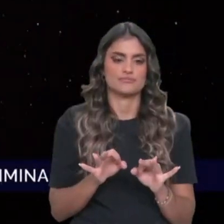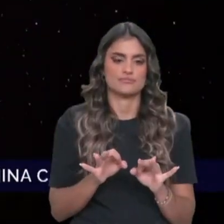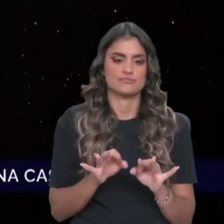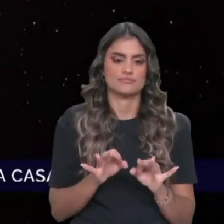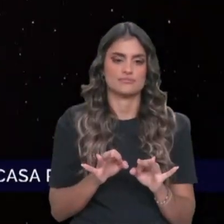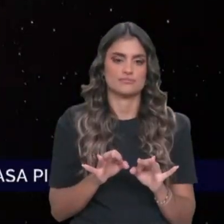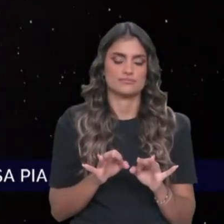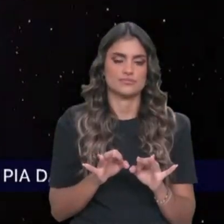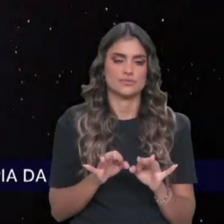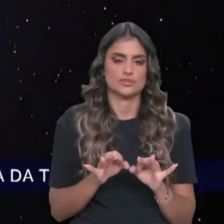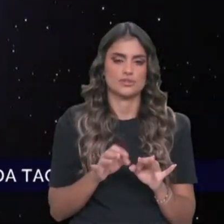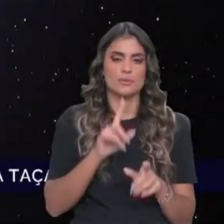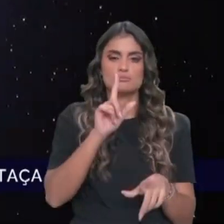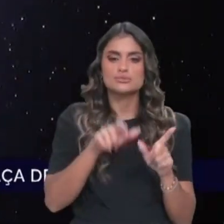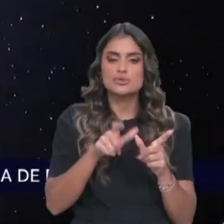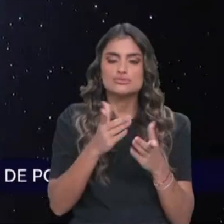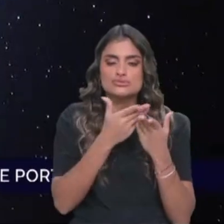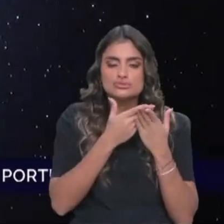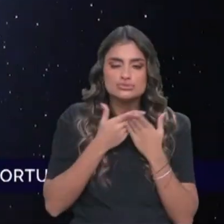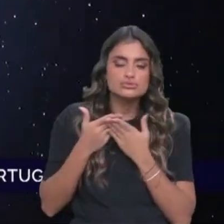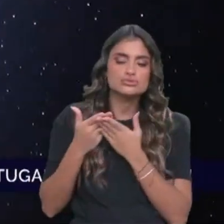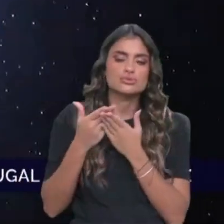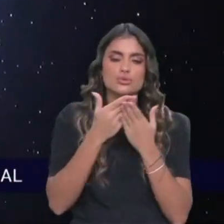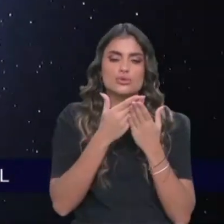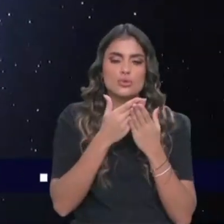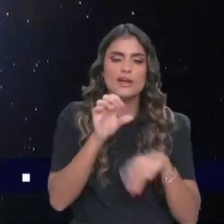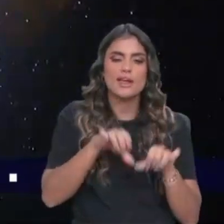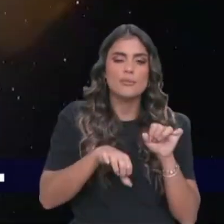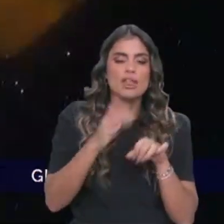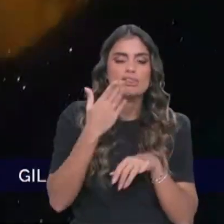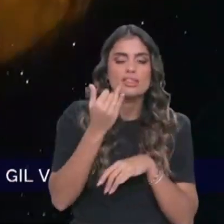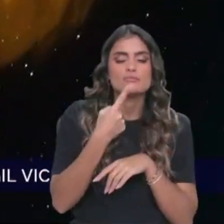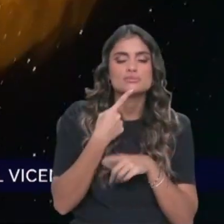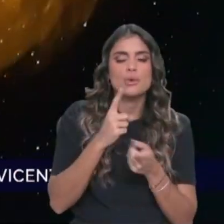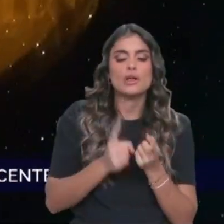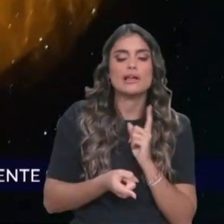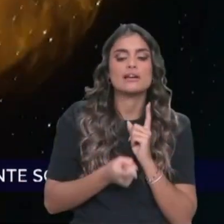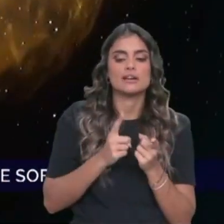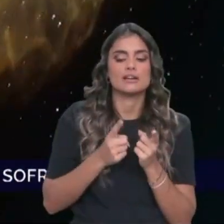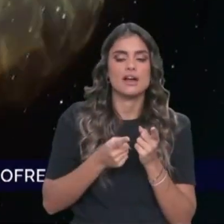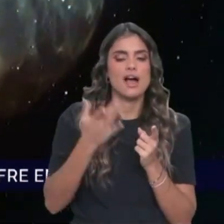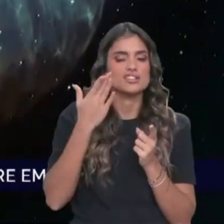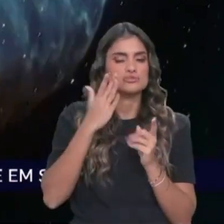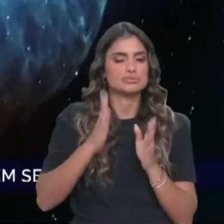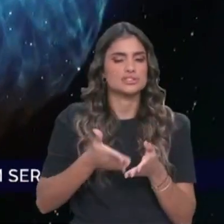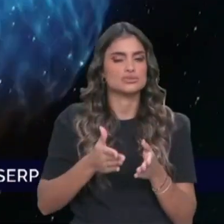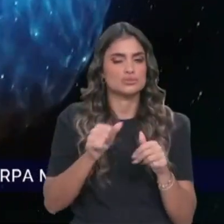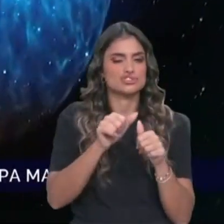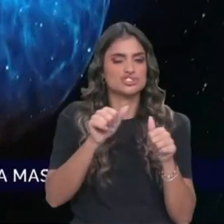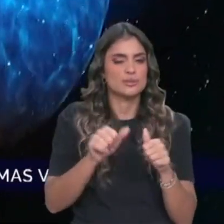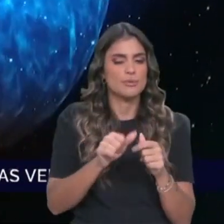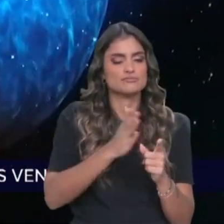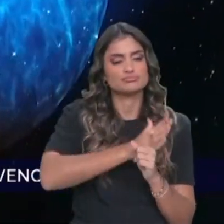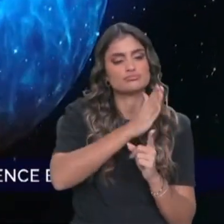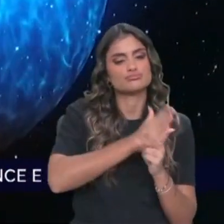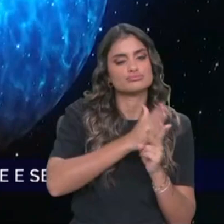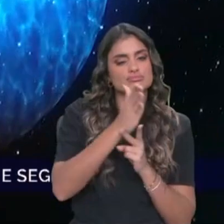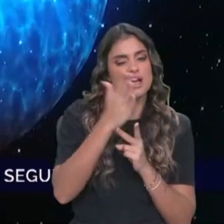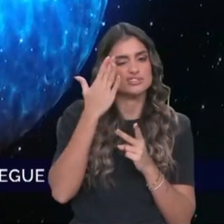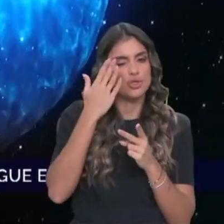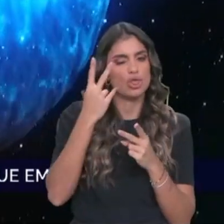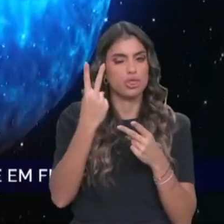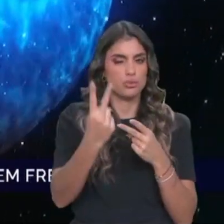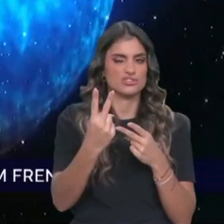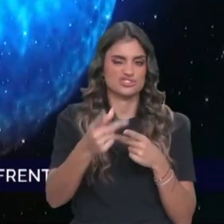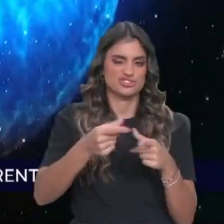astrónomos e também de químicos tentou perceber outra coisa. Será que é preciso um sistema binário? Ou seja, será que são precisas 2 estrelas de